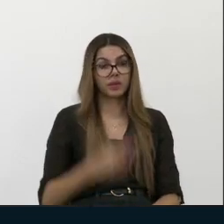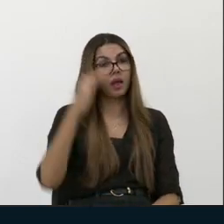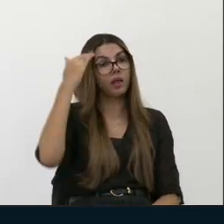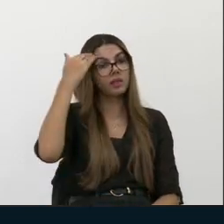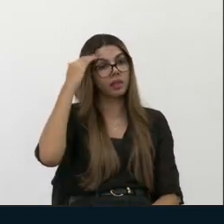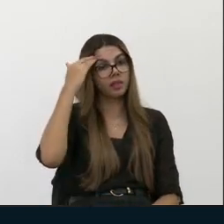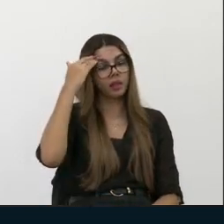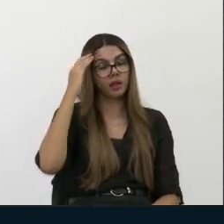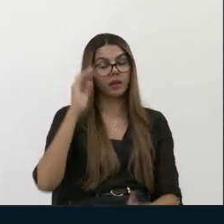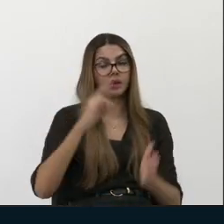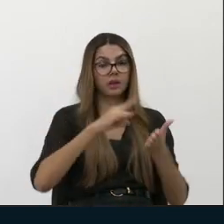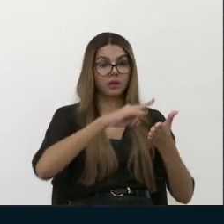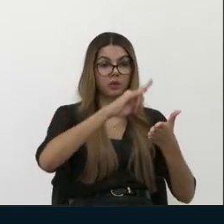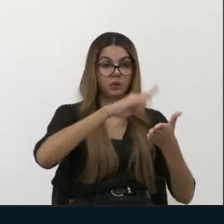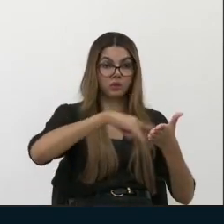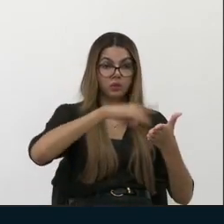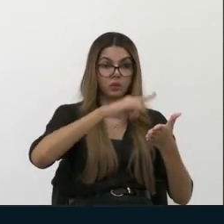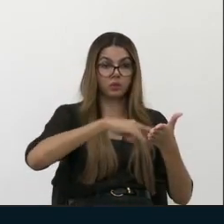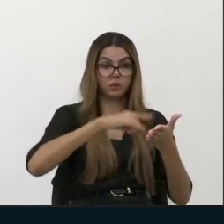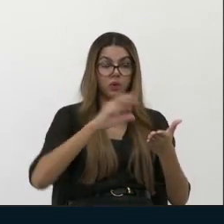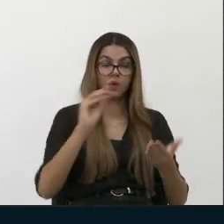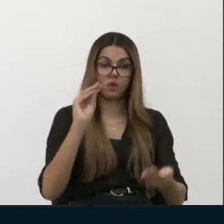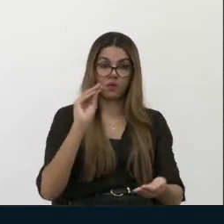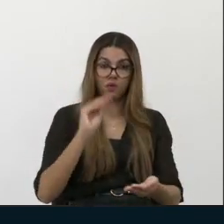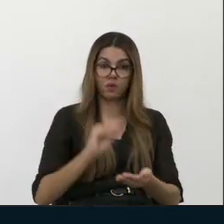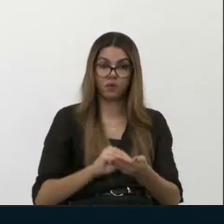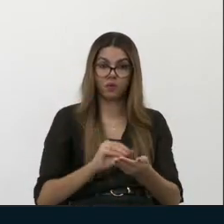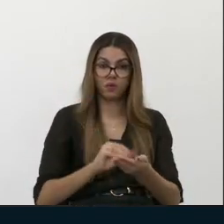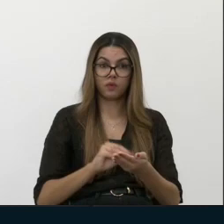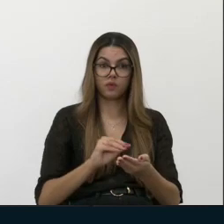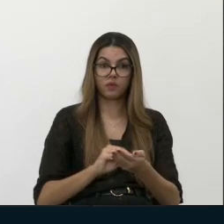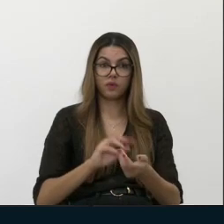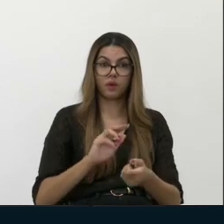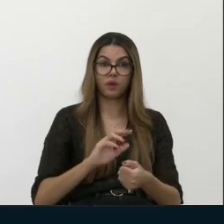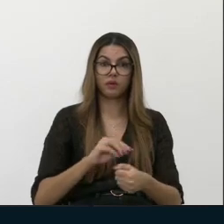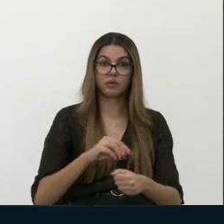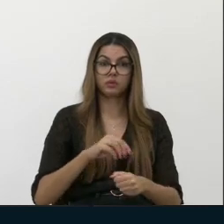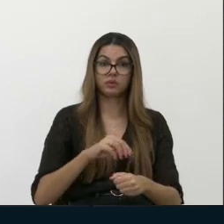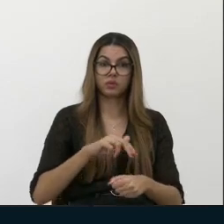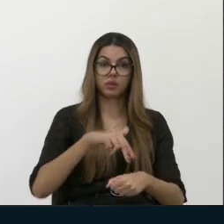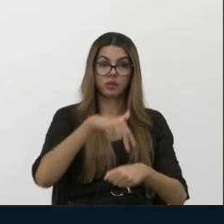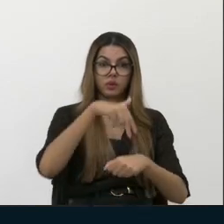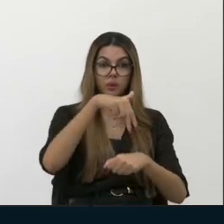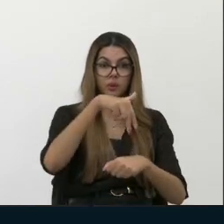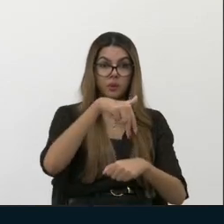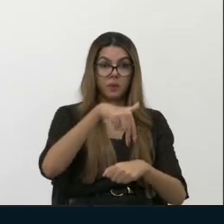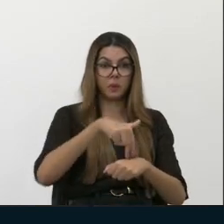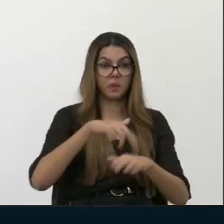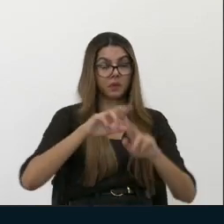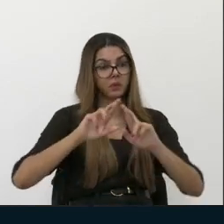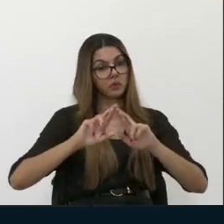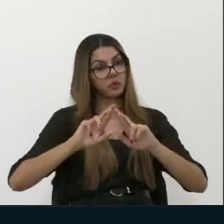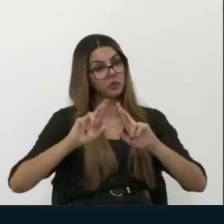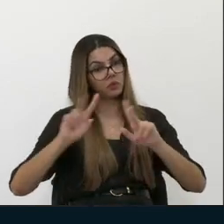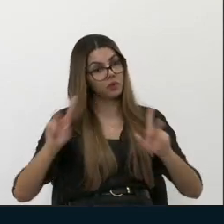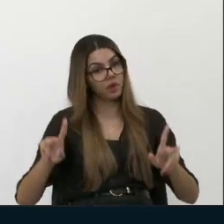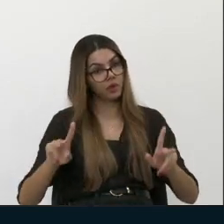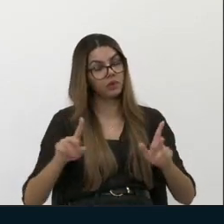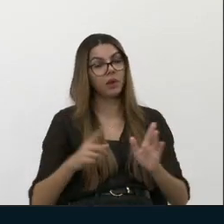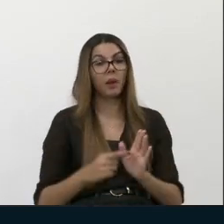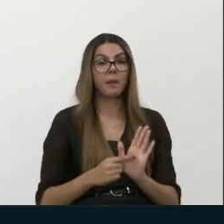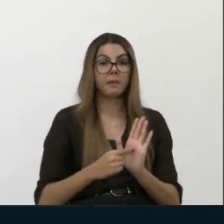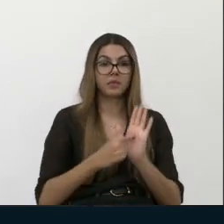aquele recurso está pendente, sim, de posicionamento divergente, posicionamento diferente do que o relator está